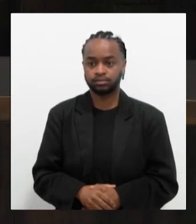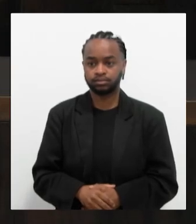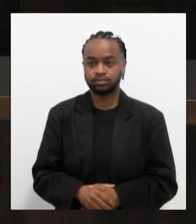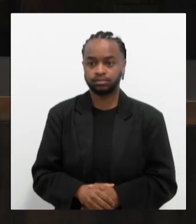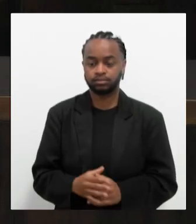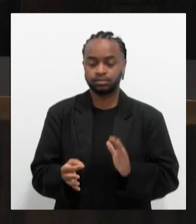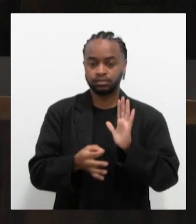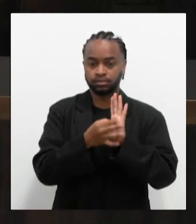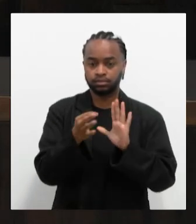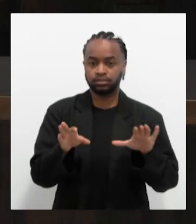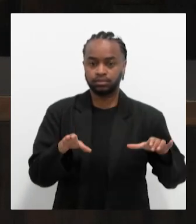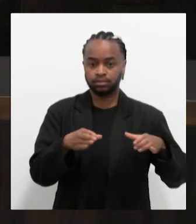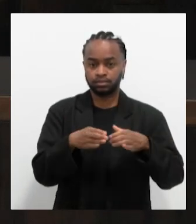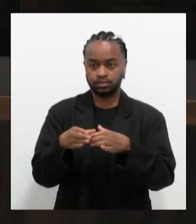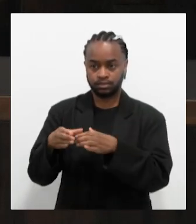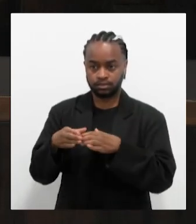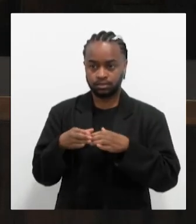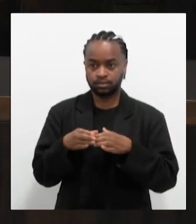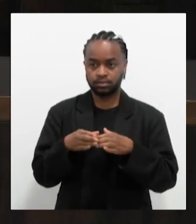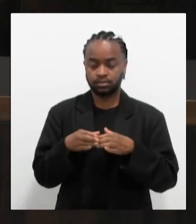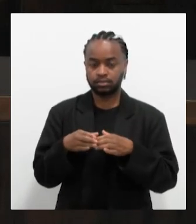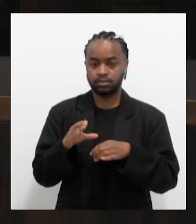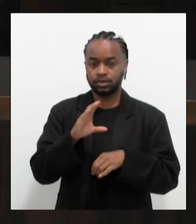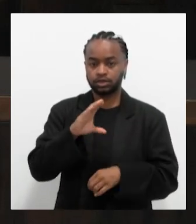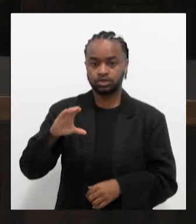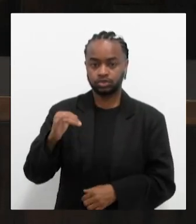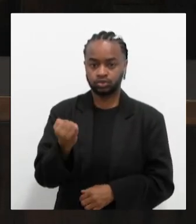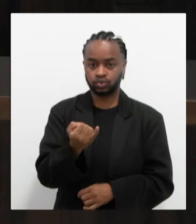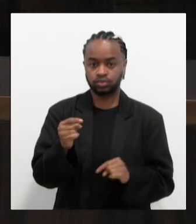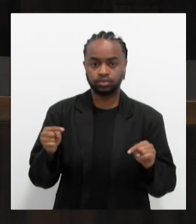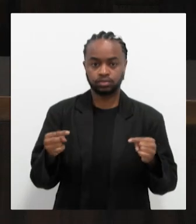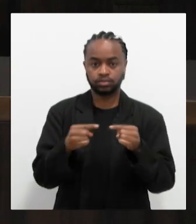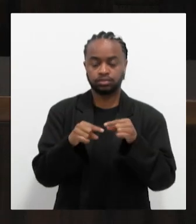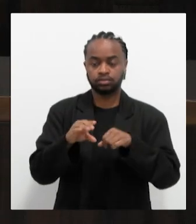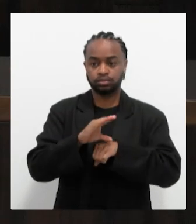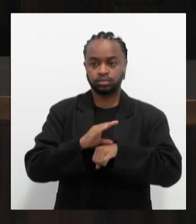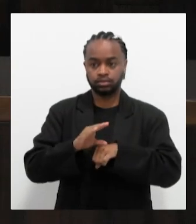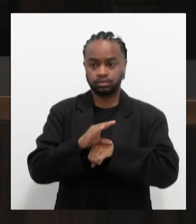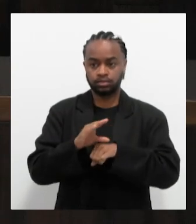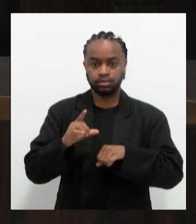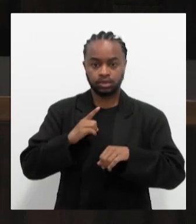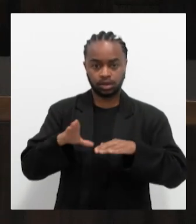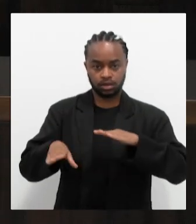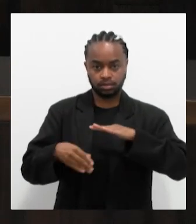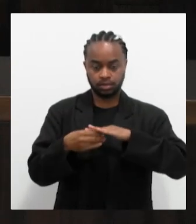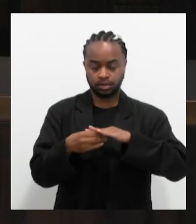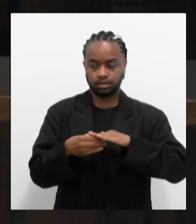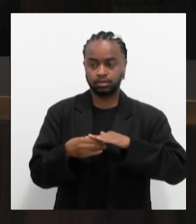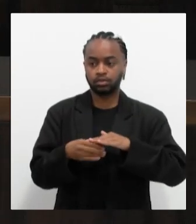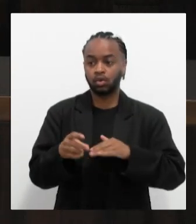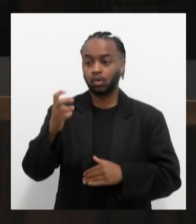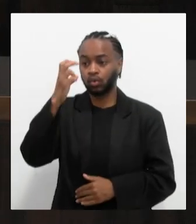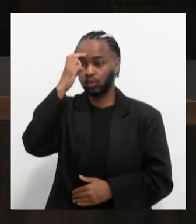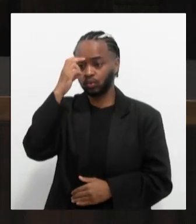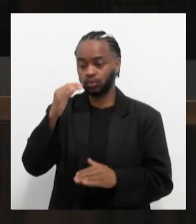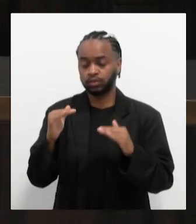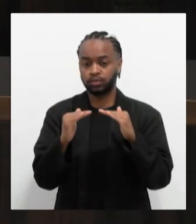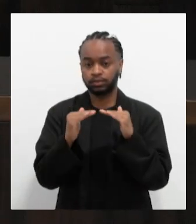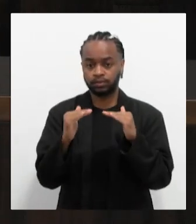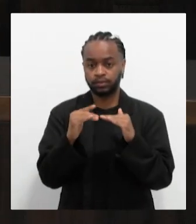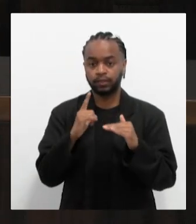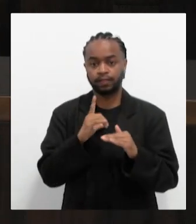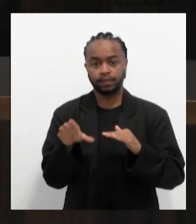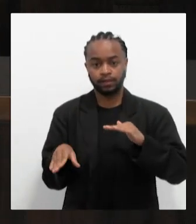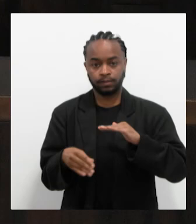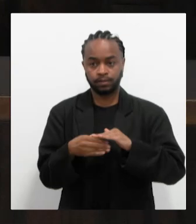Pareceres das comissões de Constituição e Justiça pela constitucionalidade com emenda, de Cultura favorável com